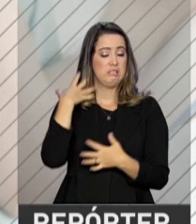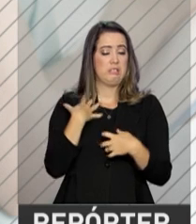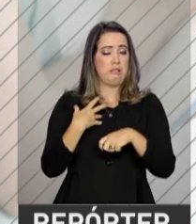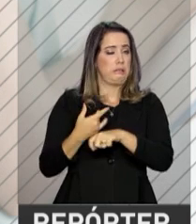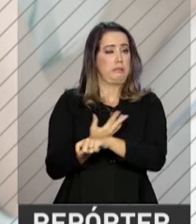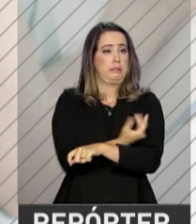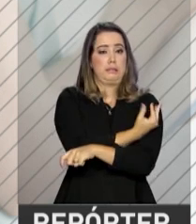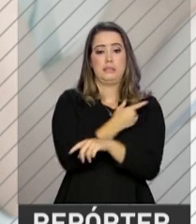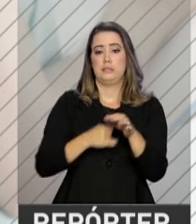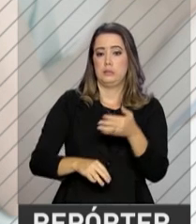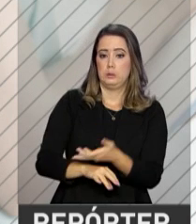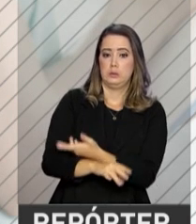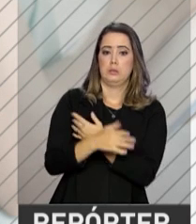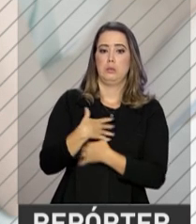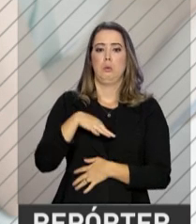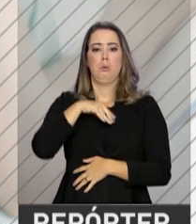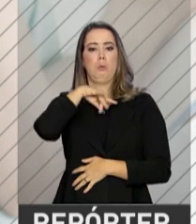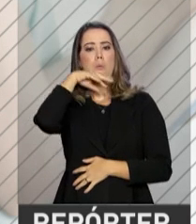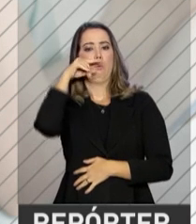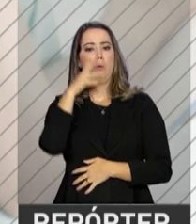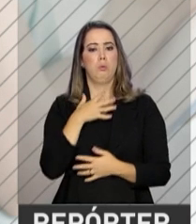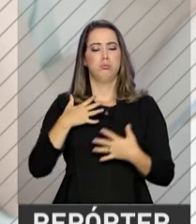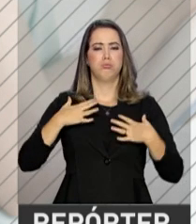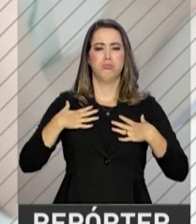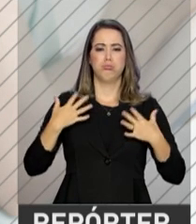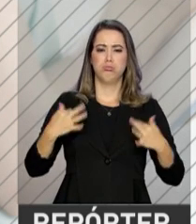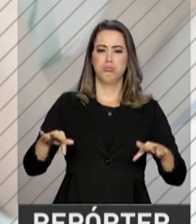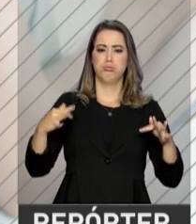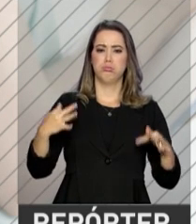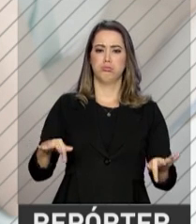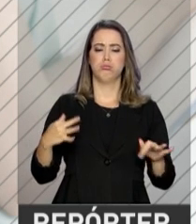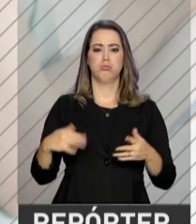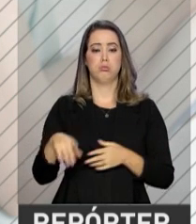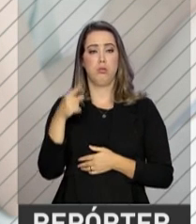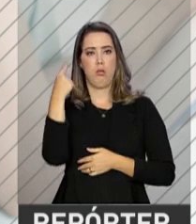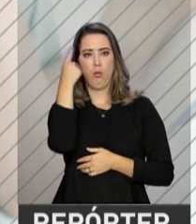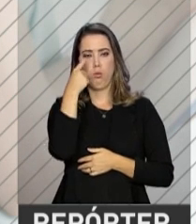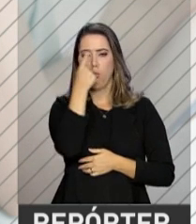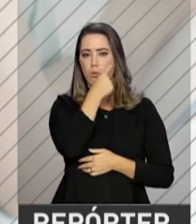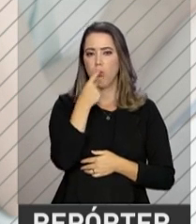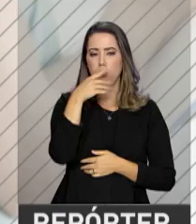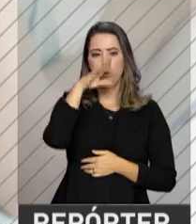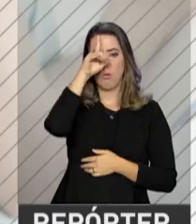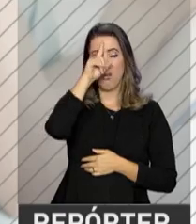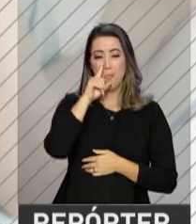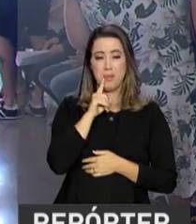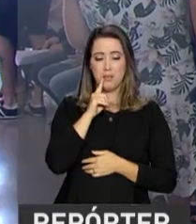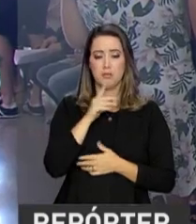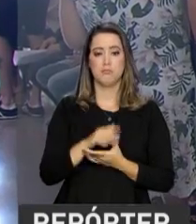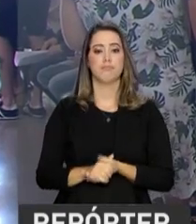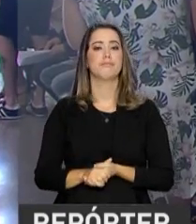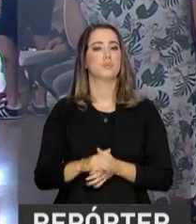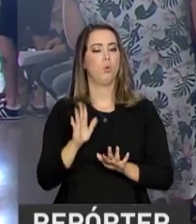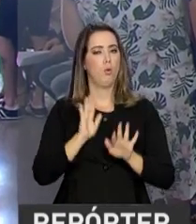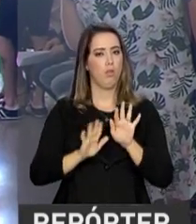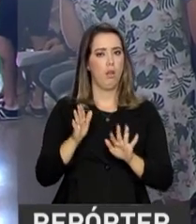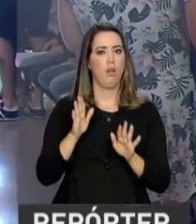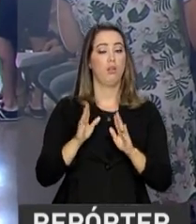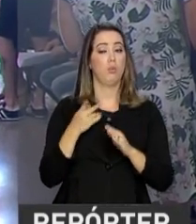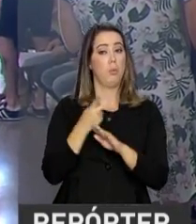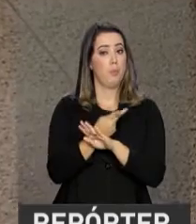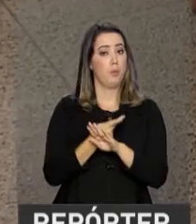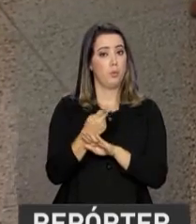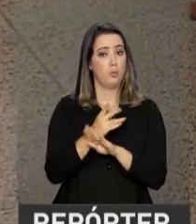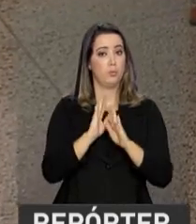náuseas, vômito, dores no corpo, fique com a pele e os olhos amarelados. Procure um posto de saúde. Quem for pular o carnaval em